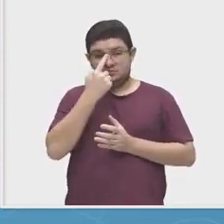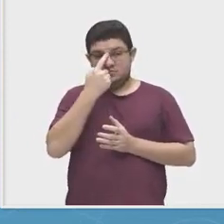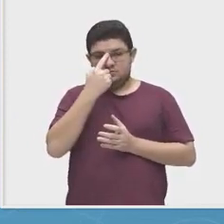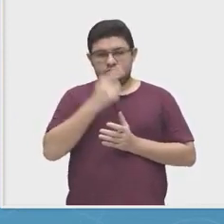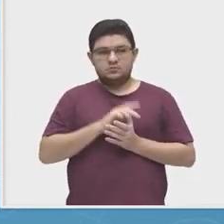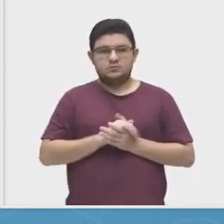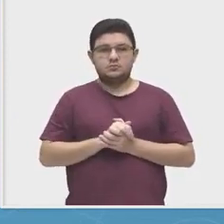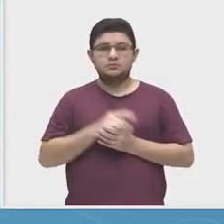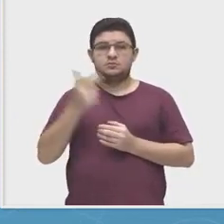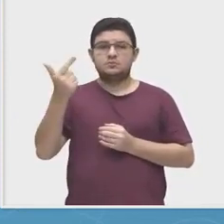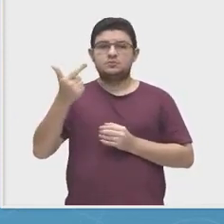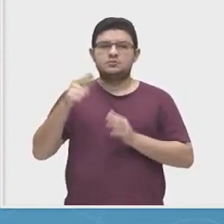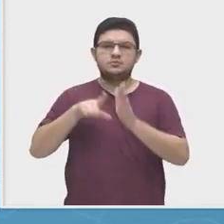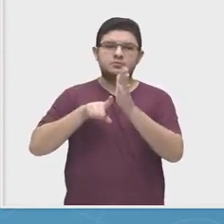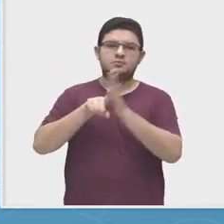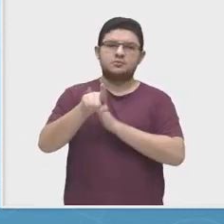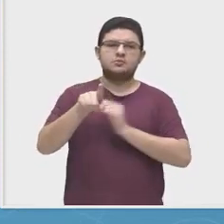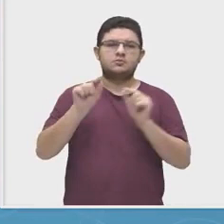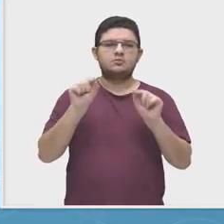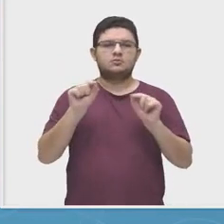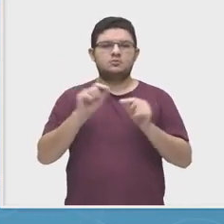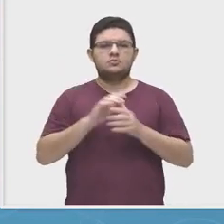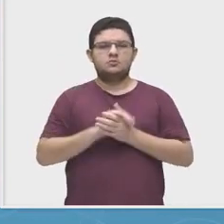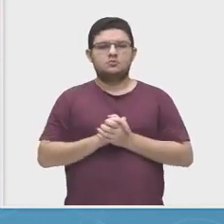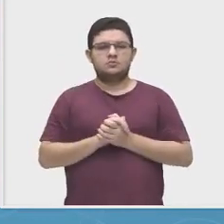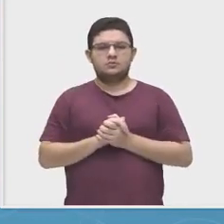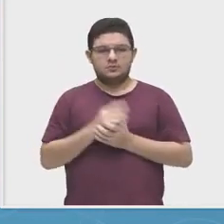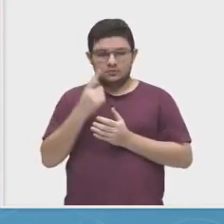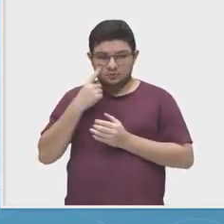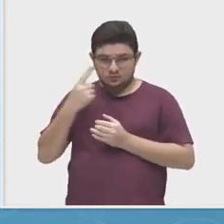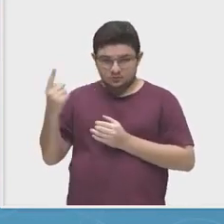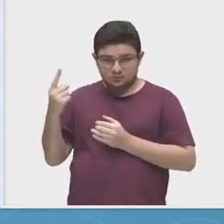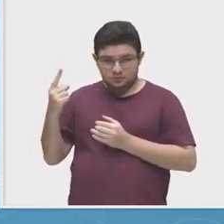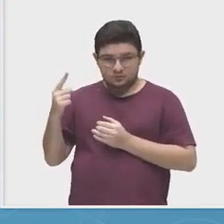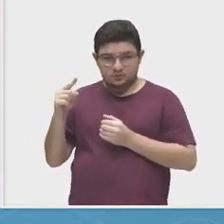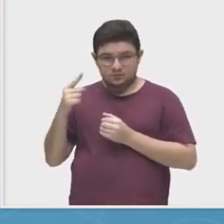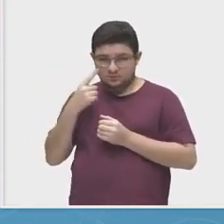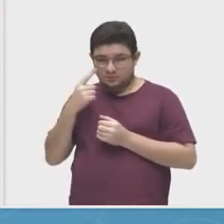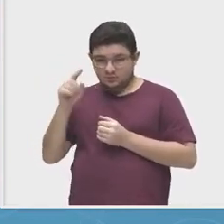Na questão 2, então, complete as sentenças com